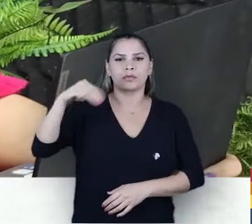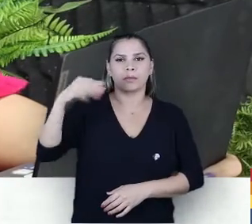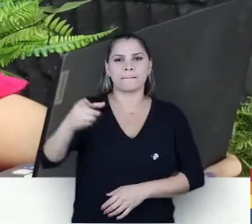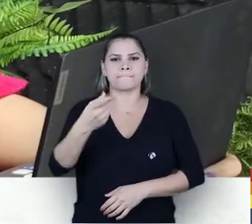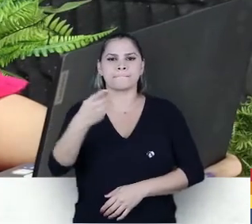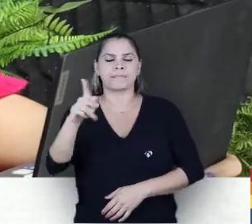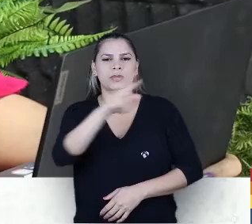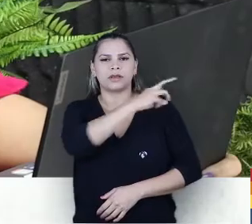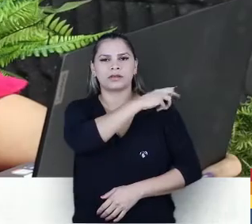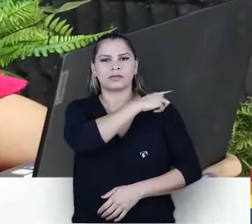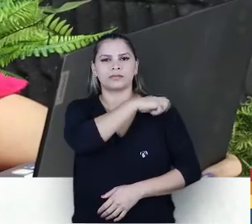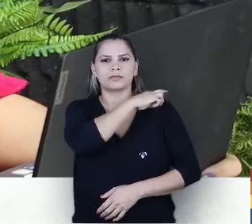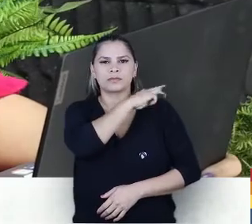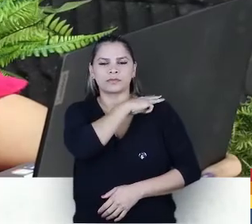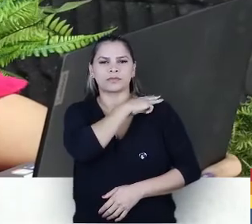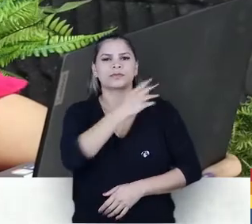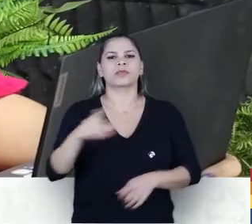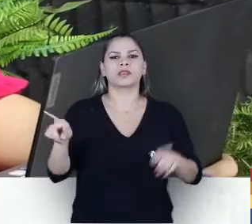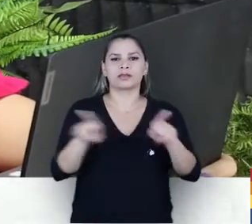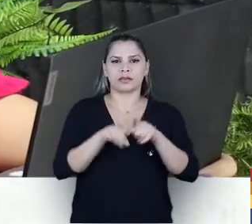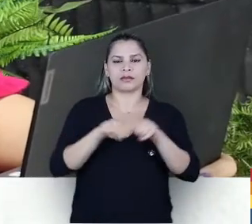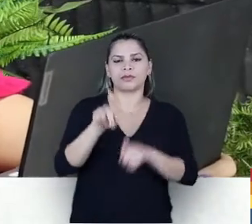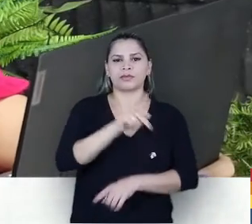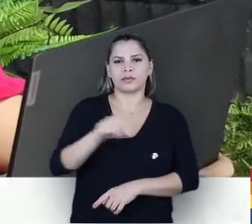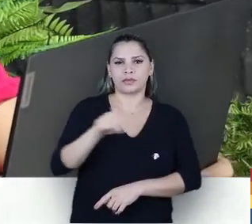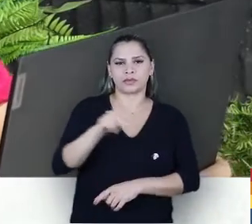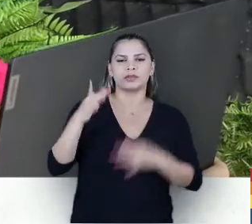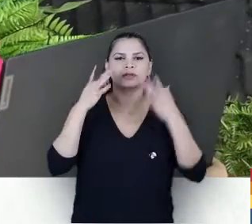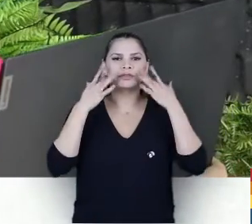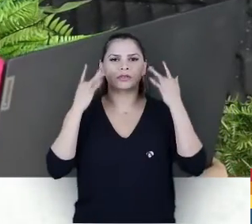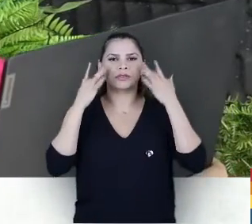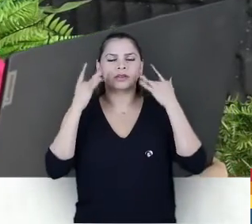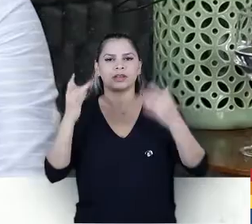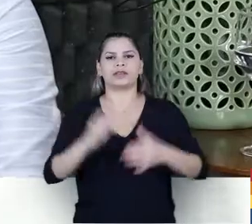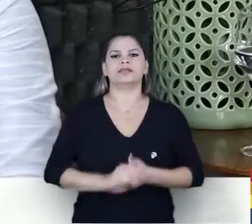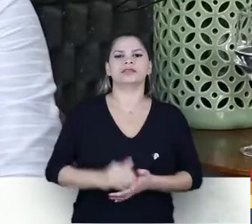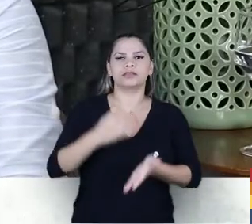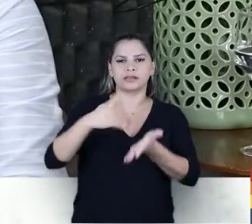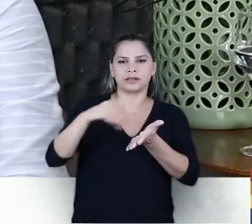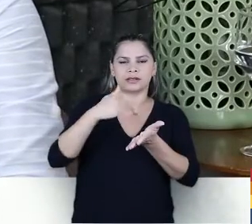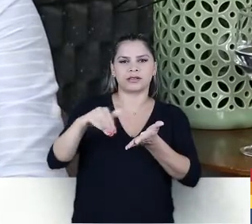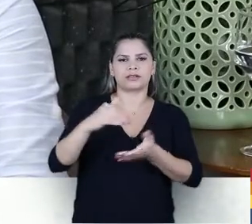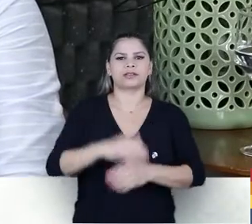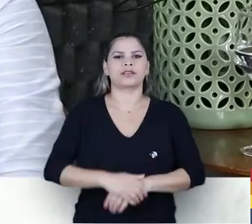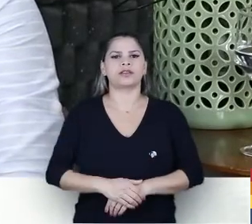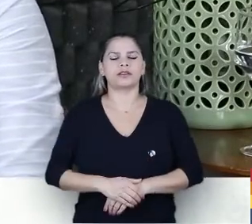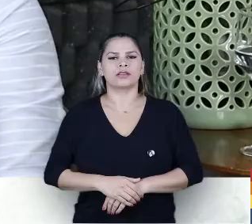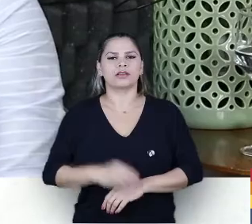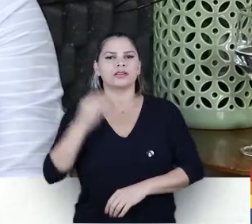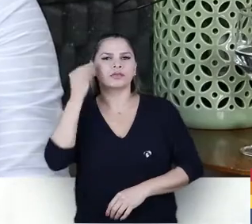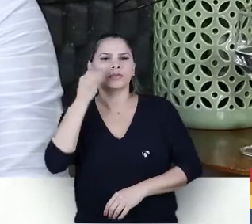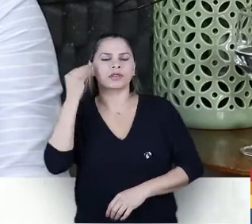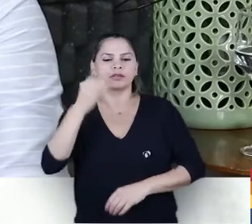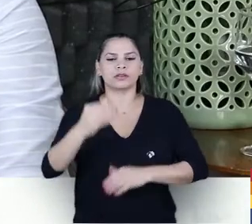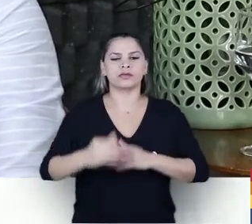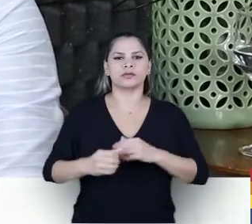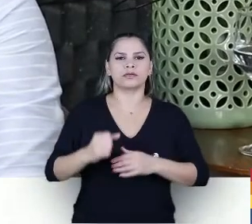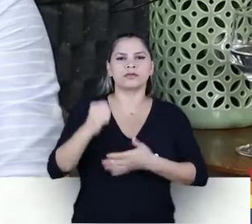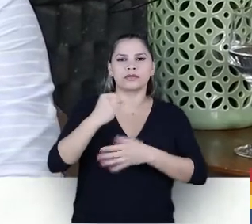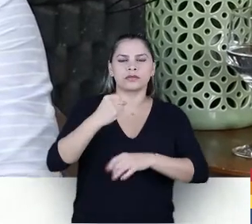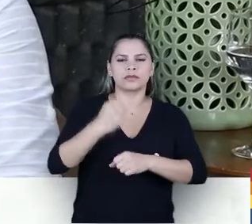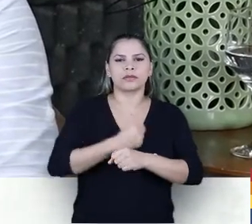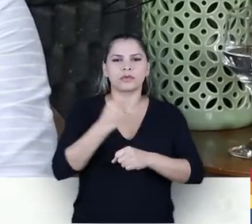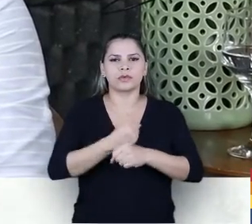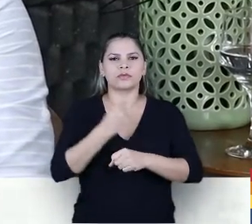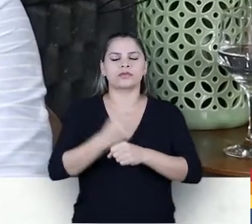com ênfase em artes visuais, cinema e literatura. Olá a todos, todas, profissionais